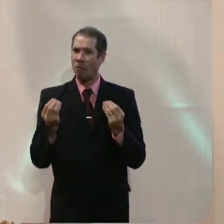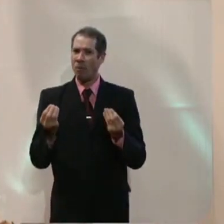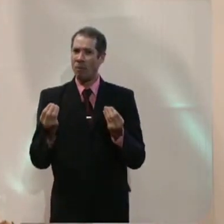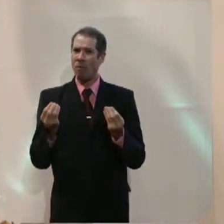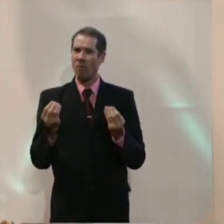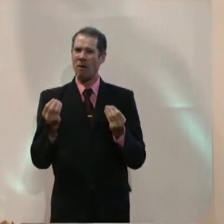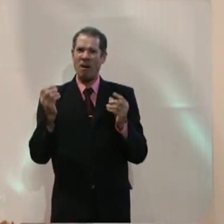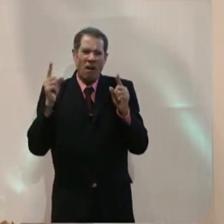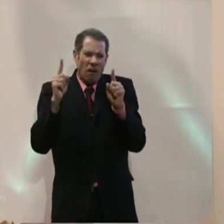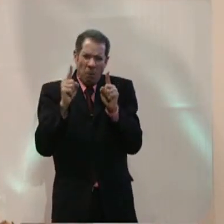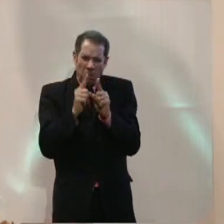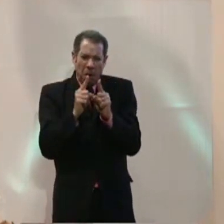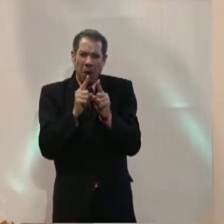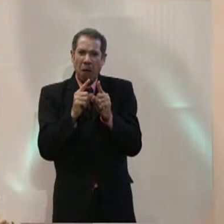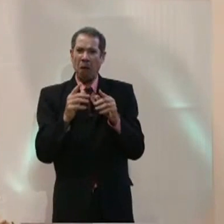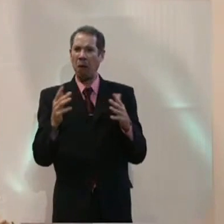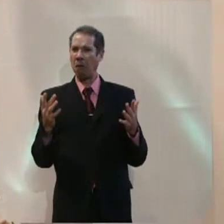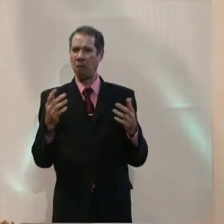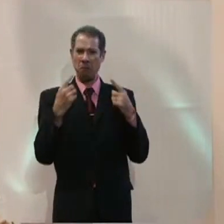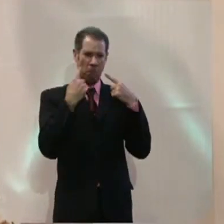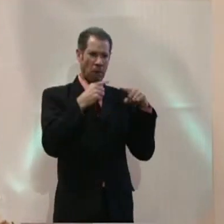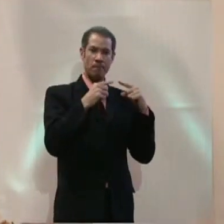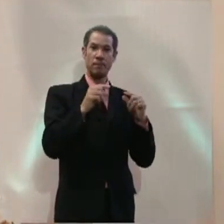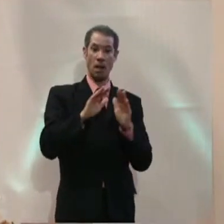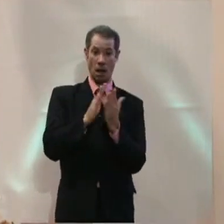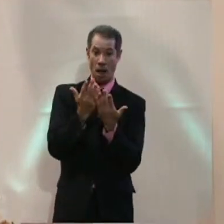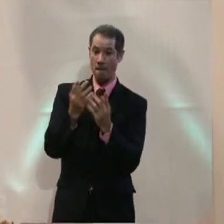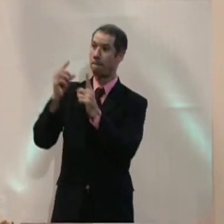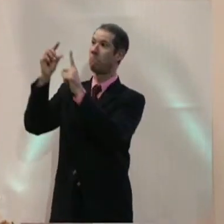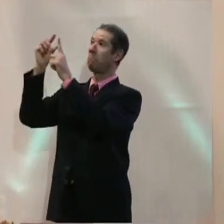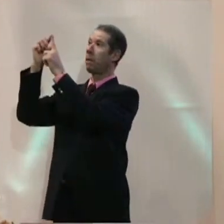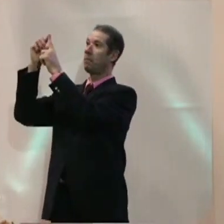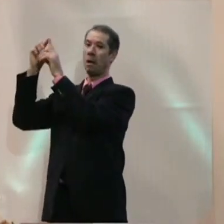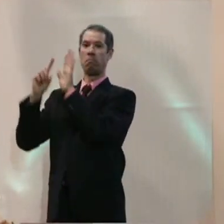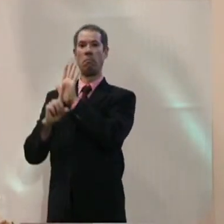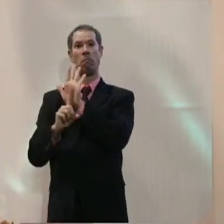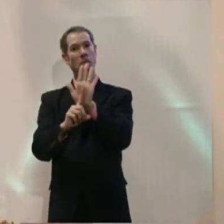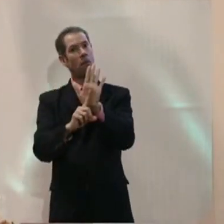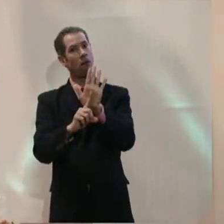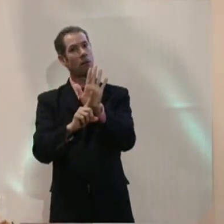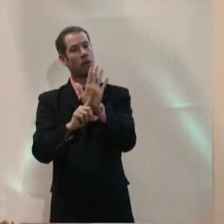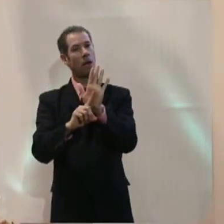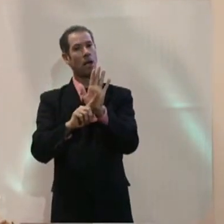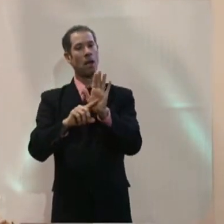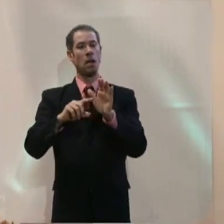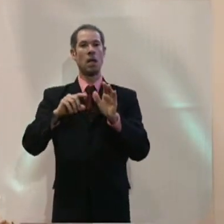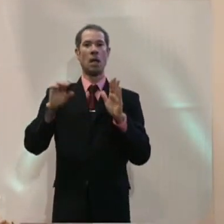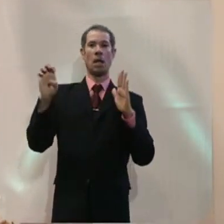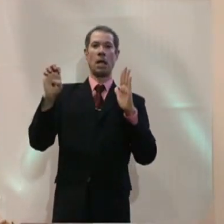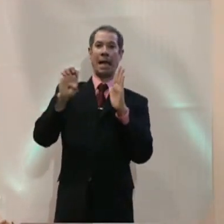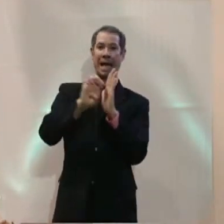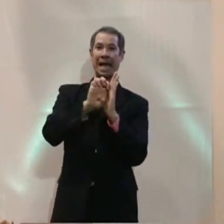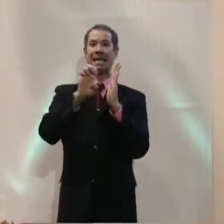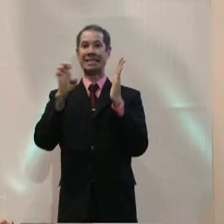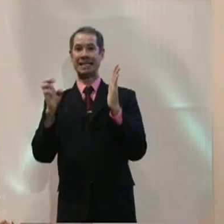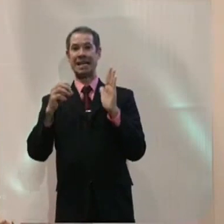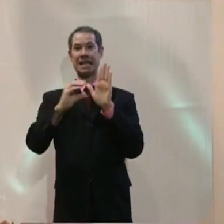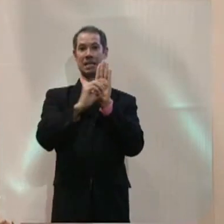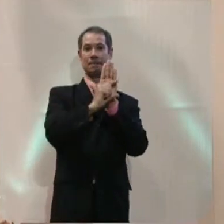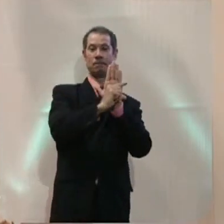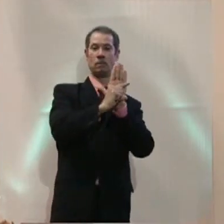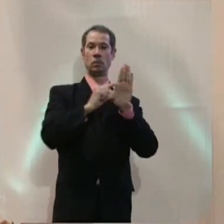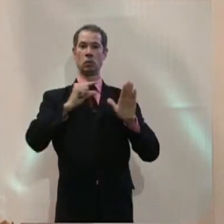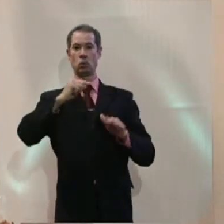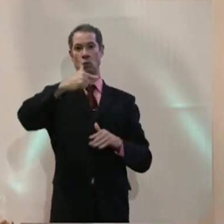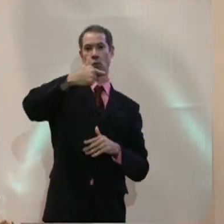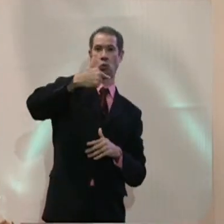muito pequeno. E olha só como a Bíblia trabalhou isso. Lá em Esdras 3, versículos 12 e 13, a gente